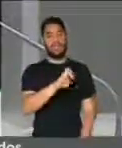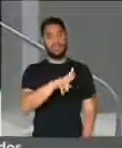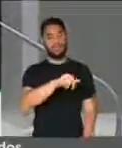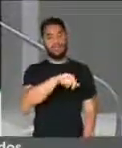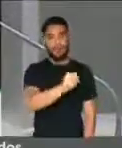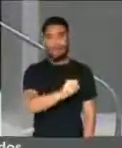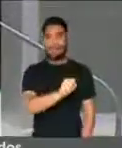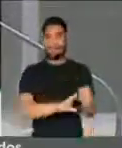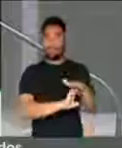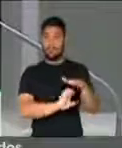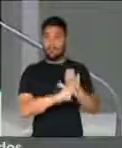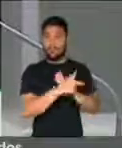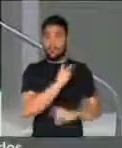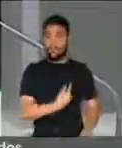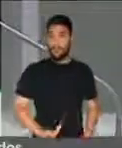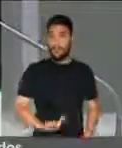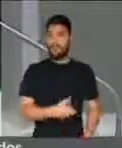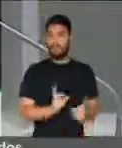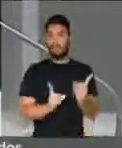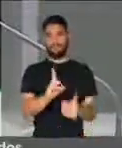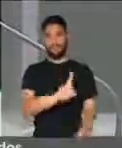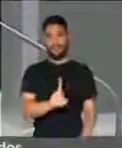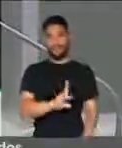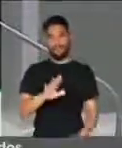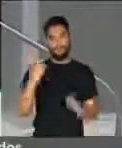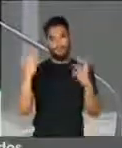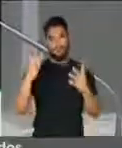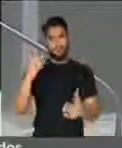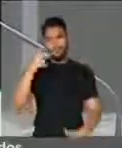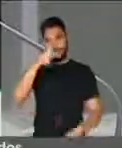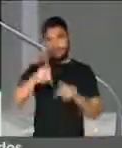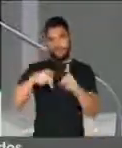Viva o povo brasileiro, vivos os trabalhadores. Registro, deputado.